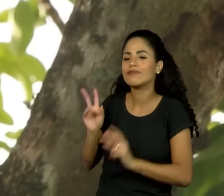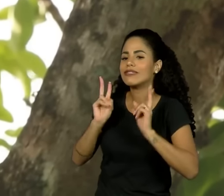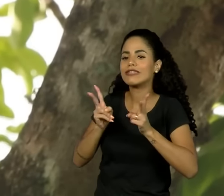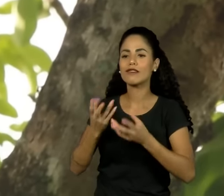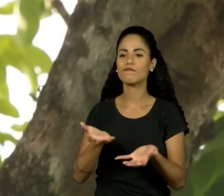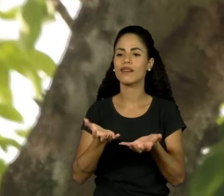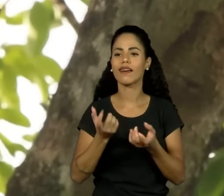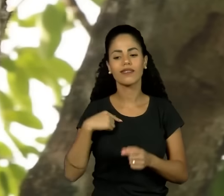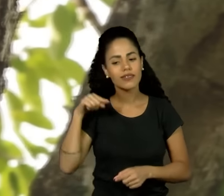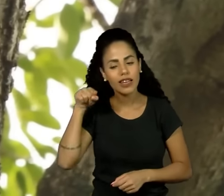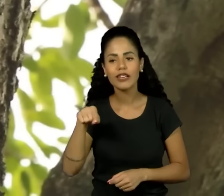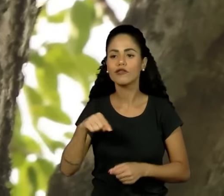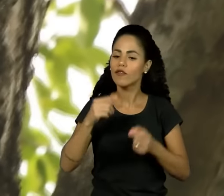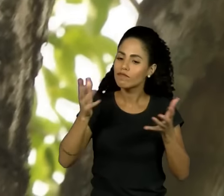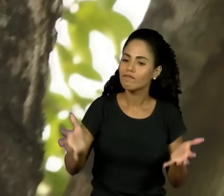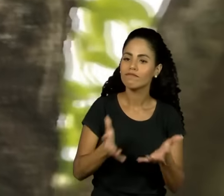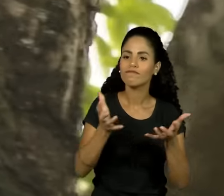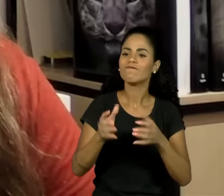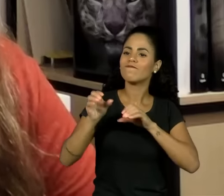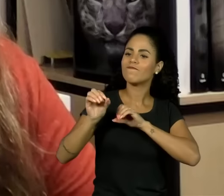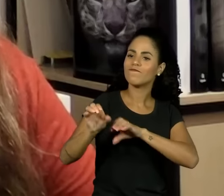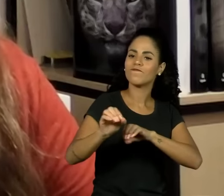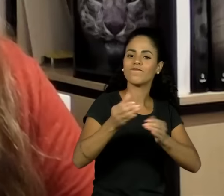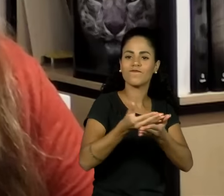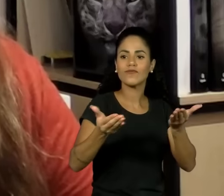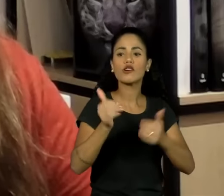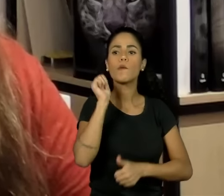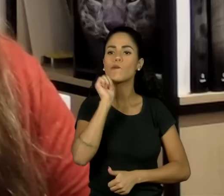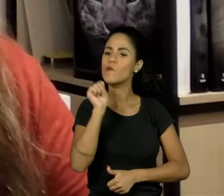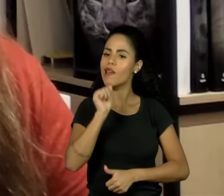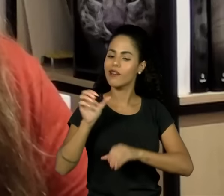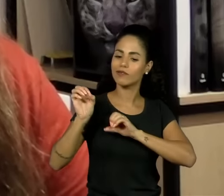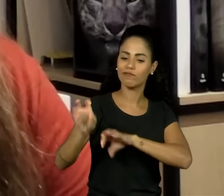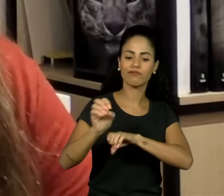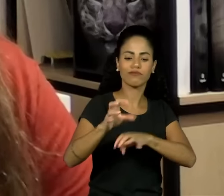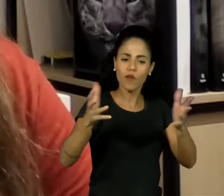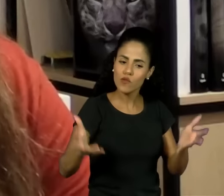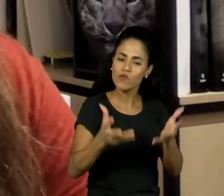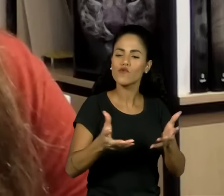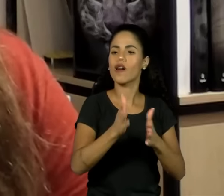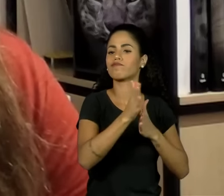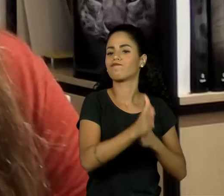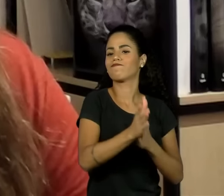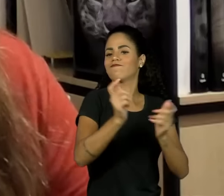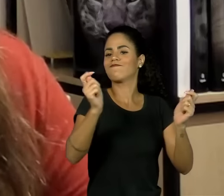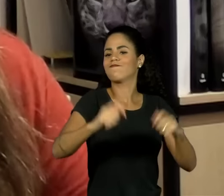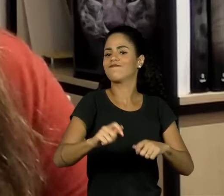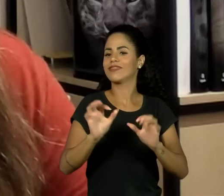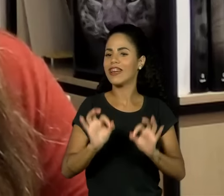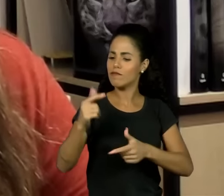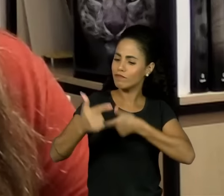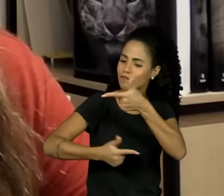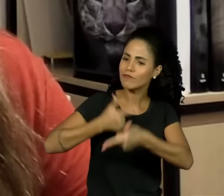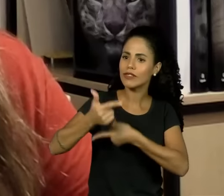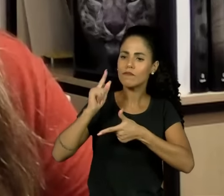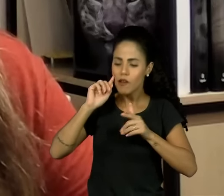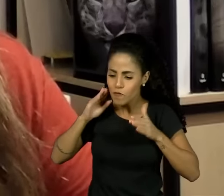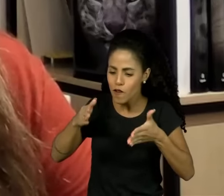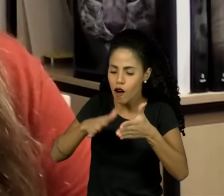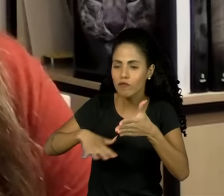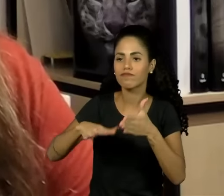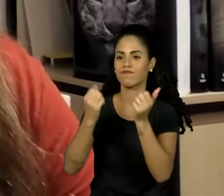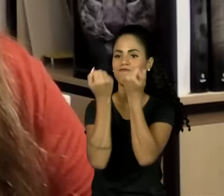ideia é essa, né? Inspirar cada vez mais mulheres a irem por esse caminho de trabalhar na área ambiental,